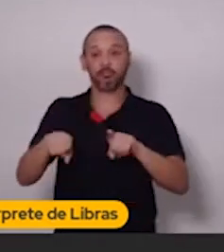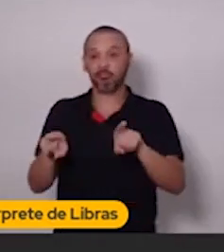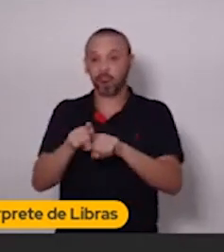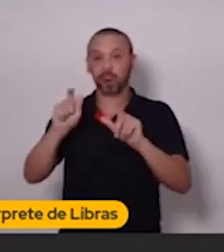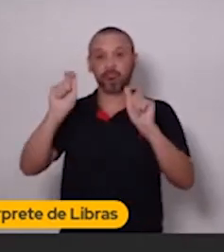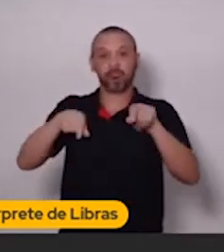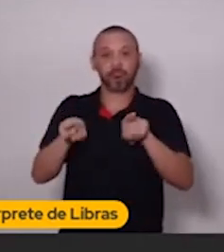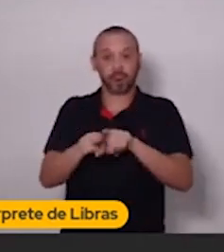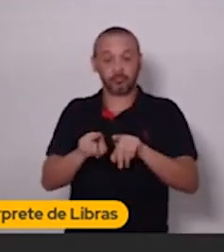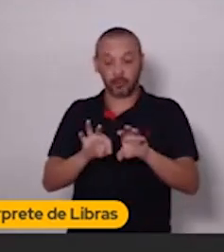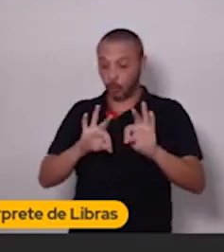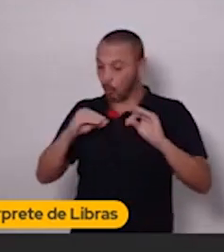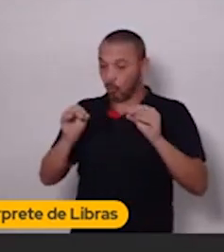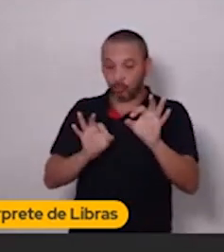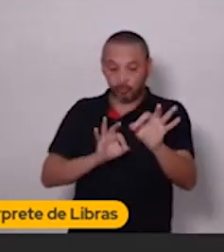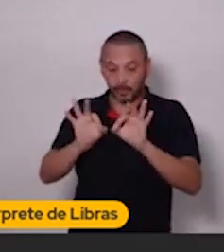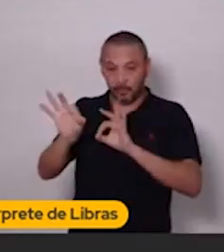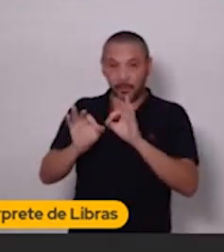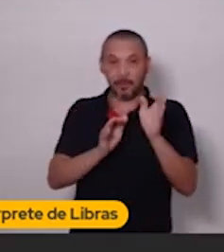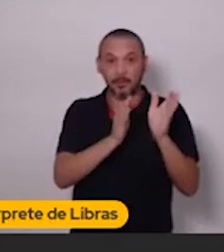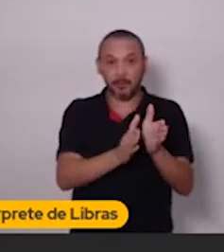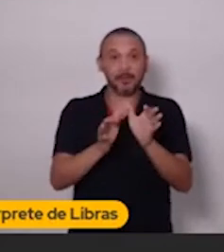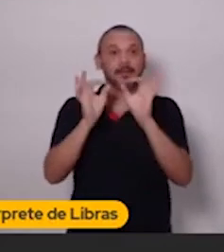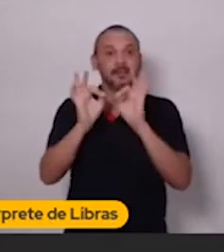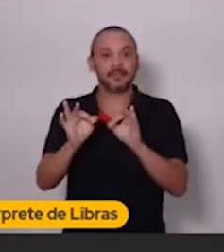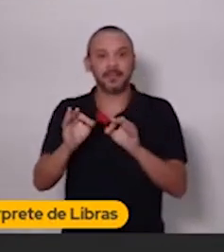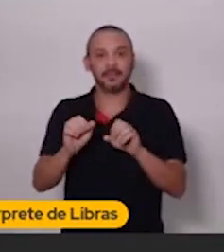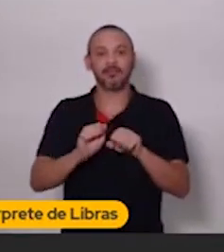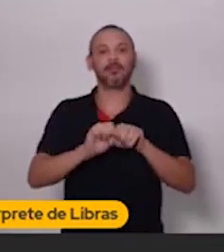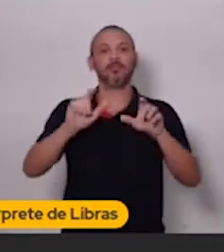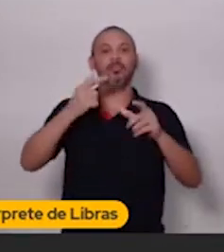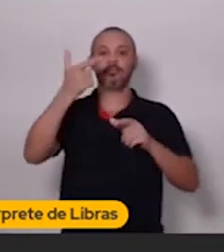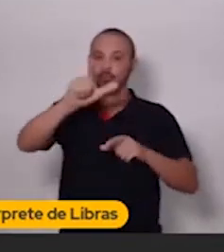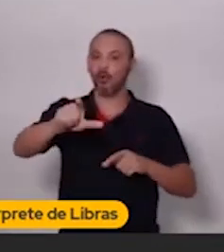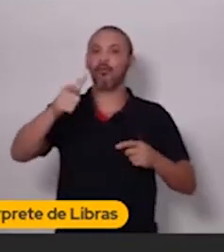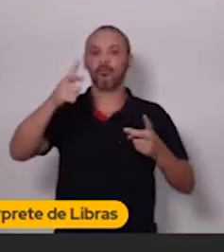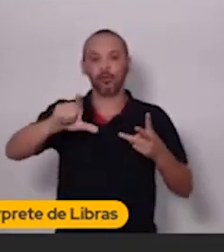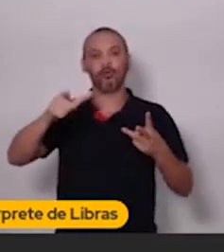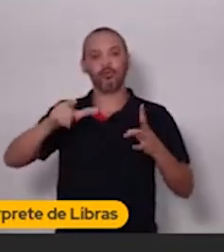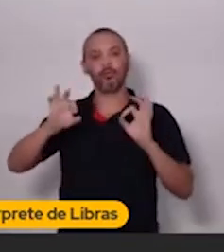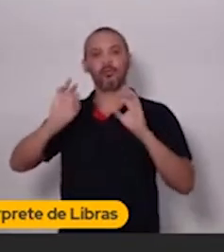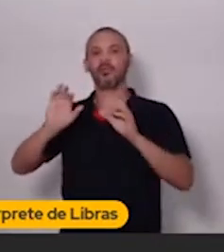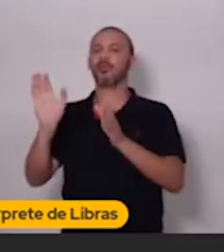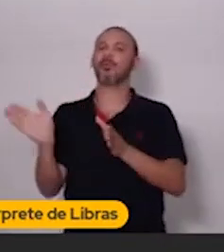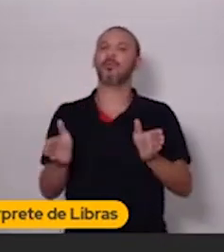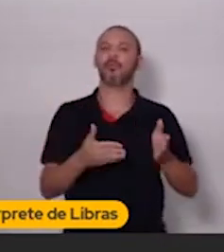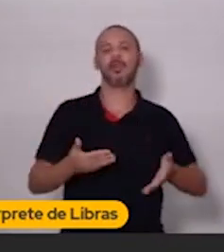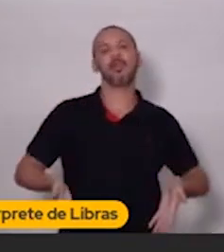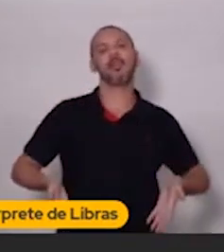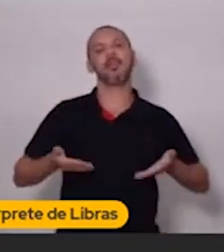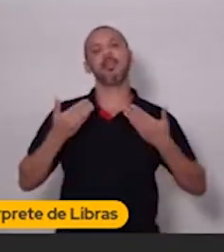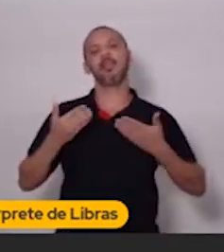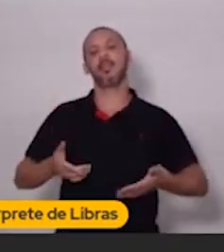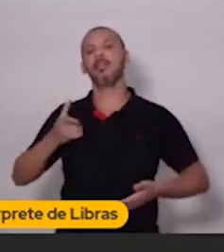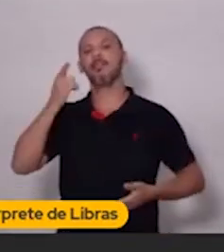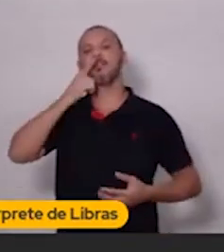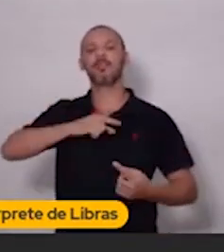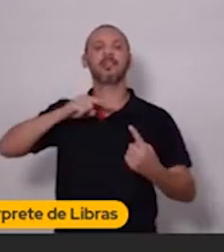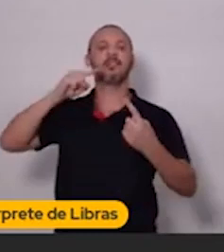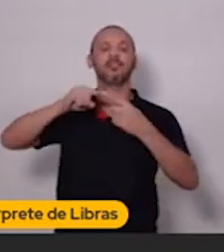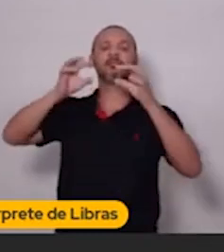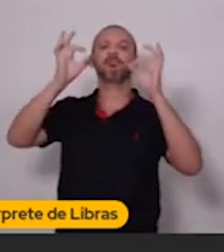e organizado, nas próximas vezes você só vai replicar esse processo. Até que uma hora isso fica fluido e você só mantém o